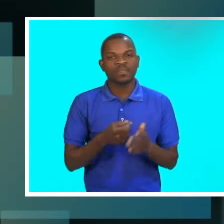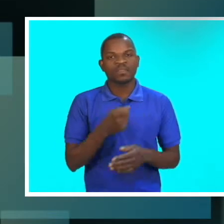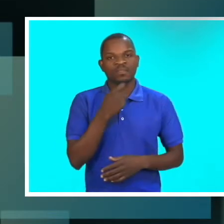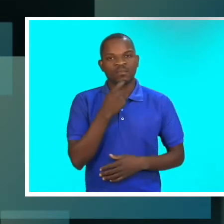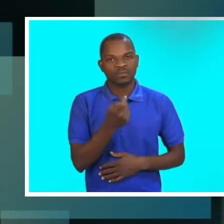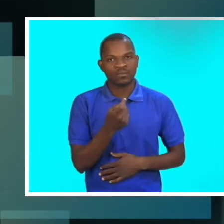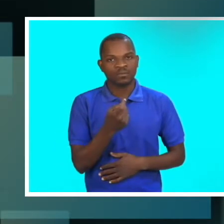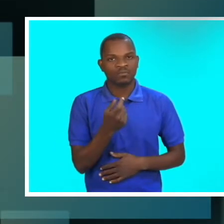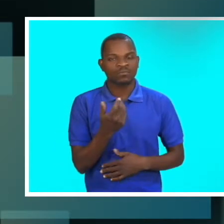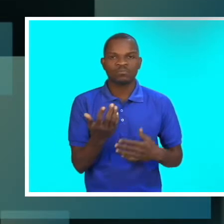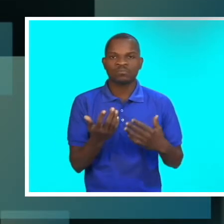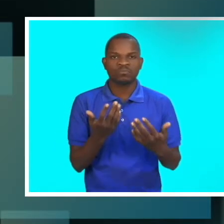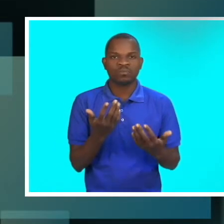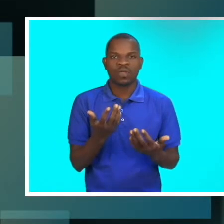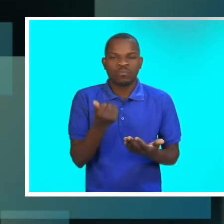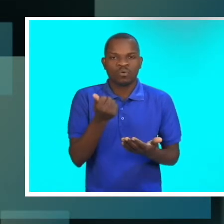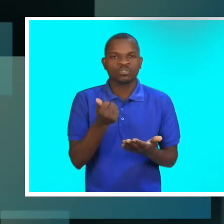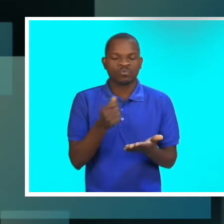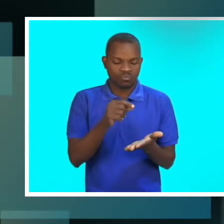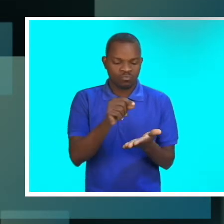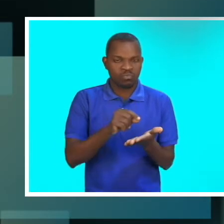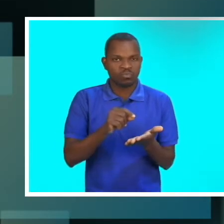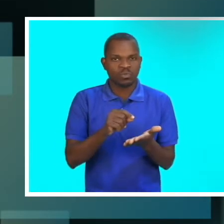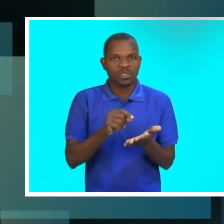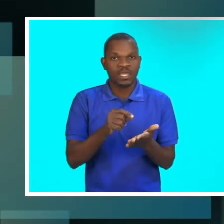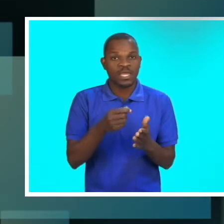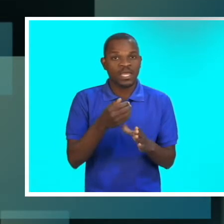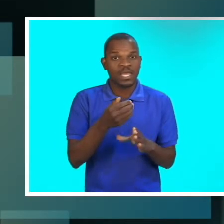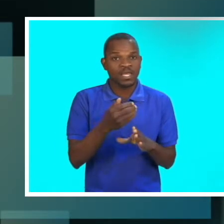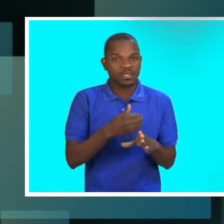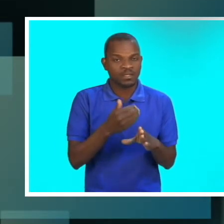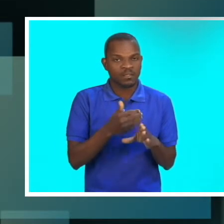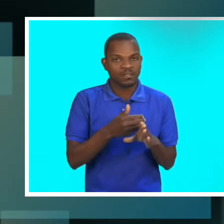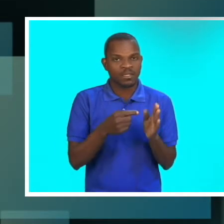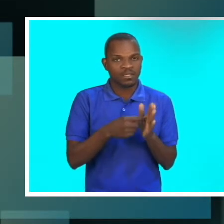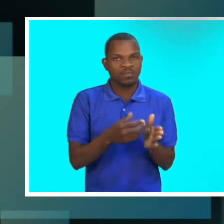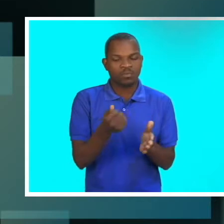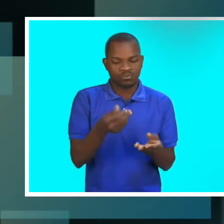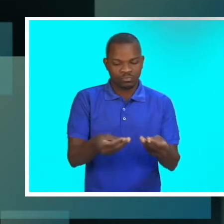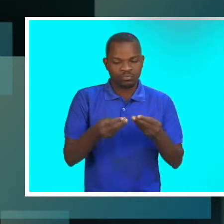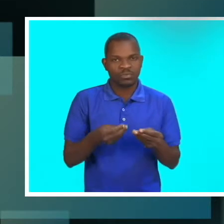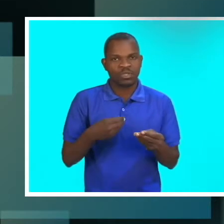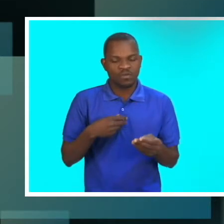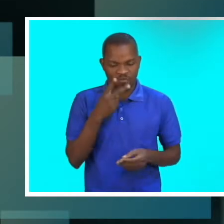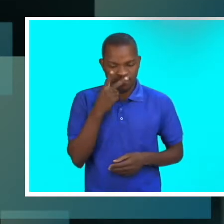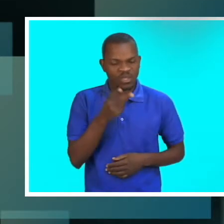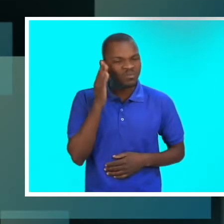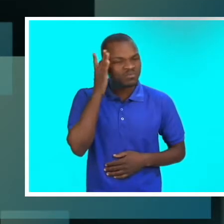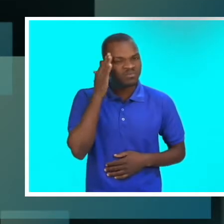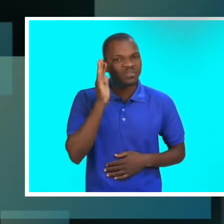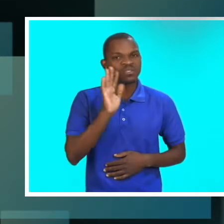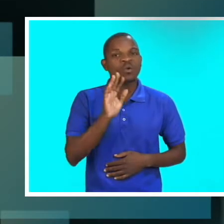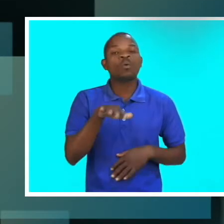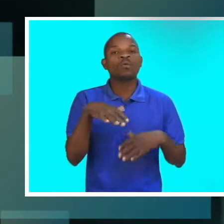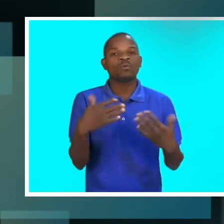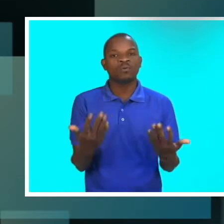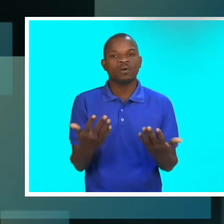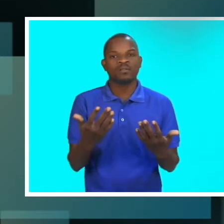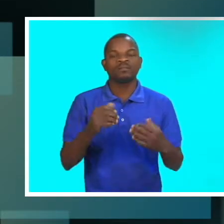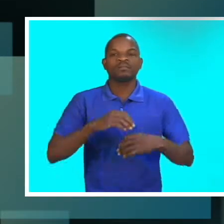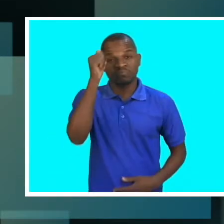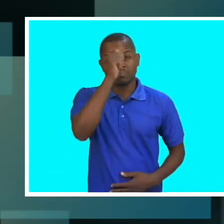fico então eu acho que é mais fácil assim qual foi o teu o ensina